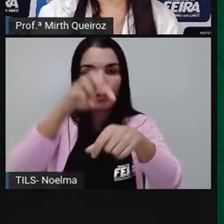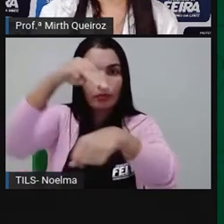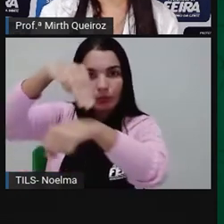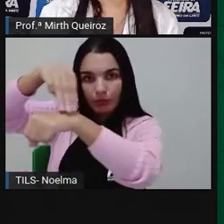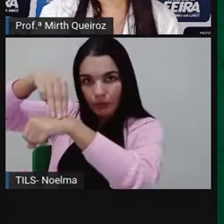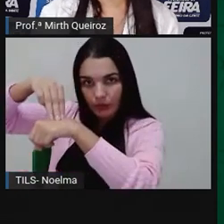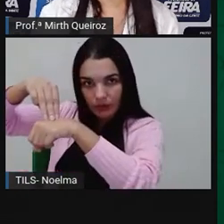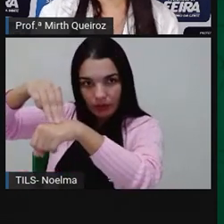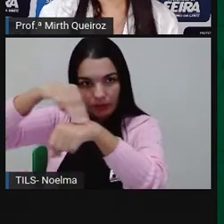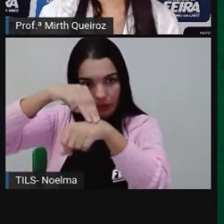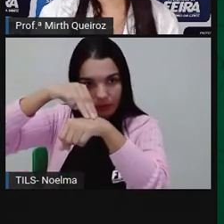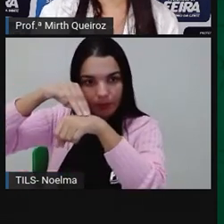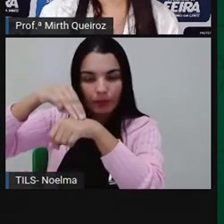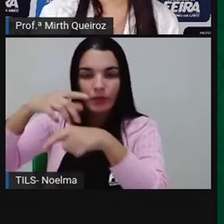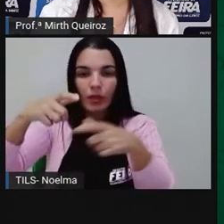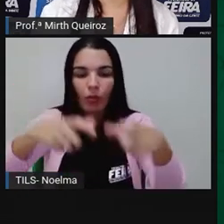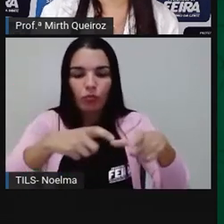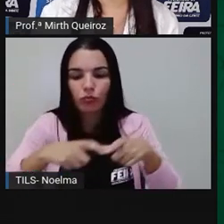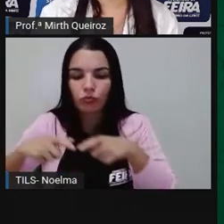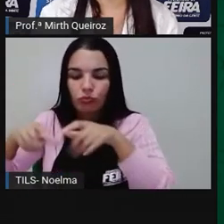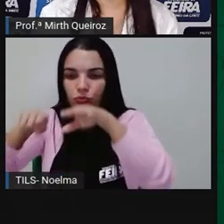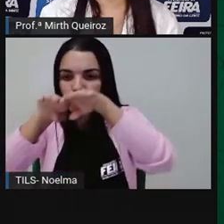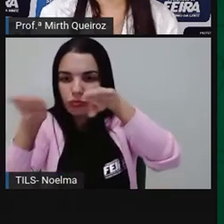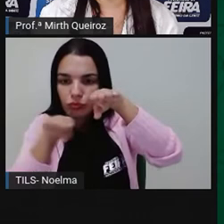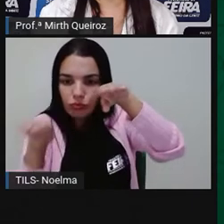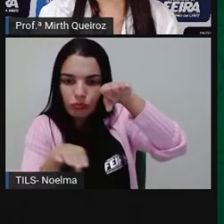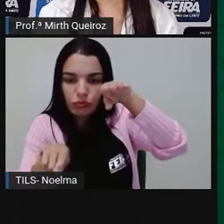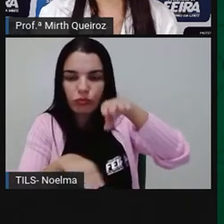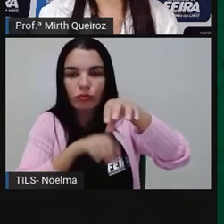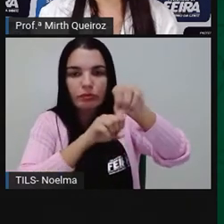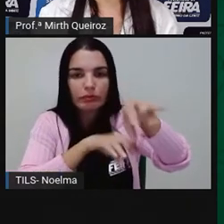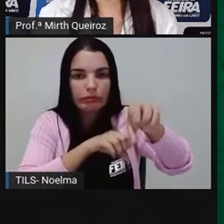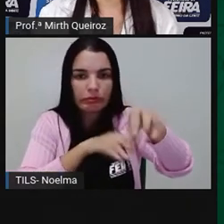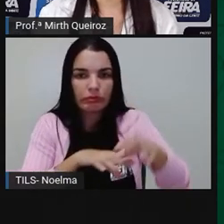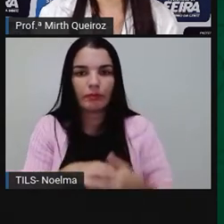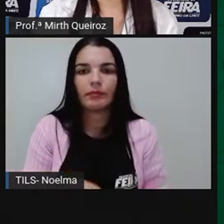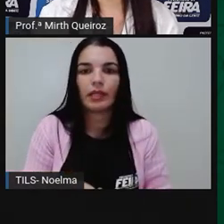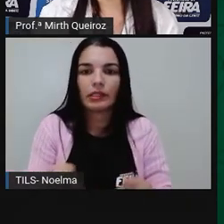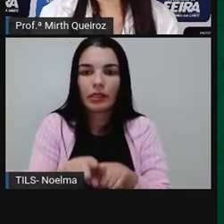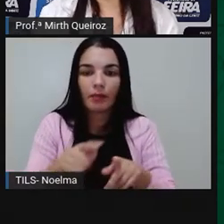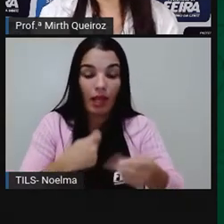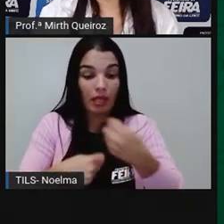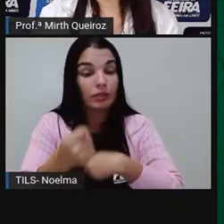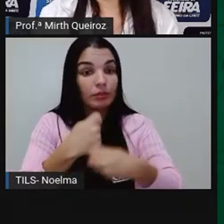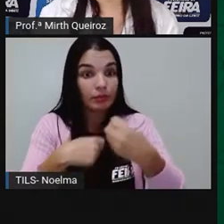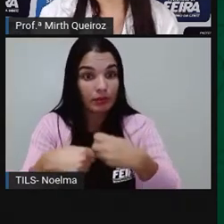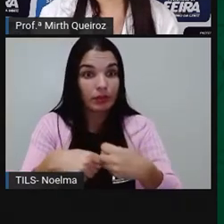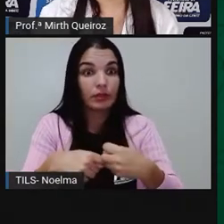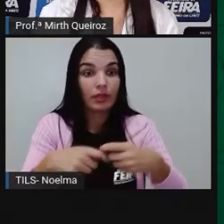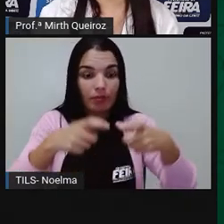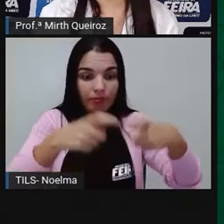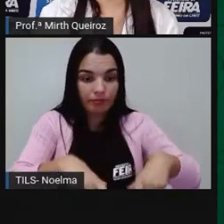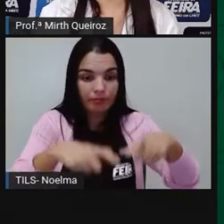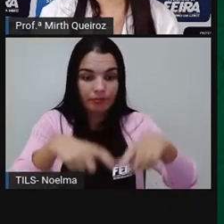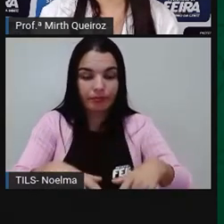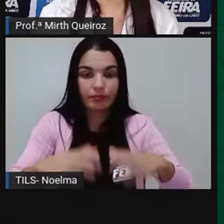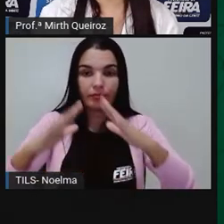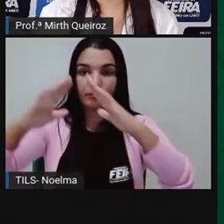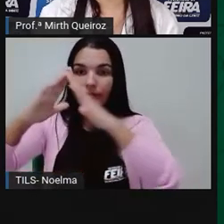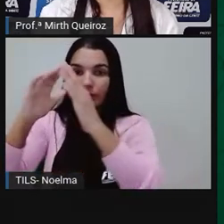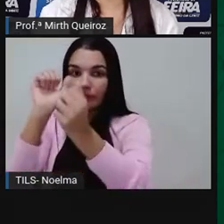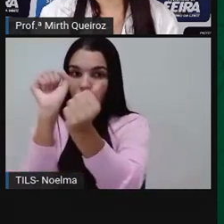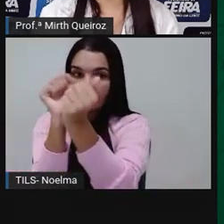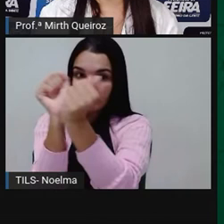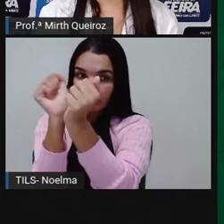também nos outros níveis, né, de ensino. Administra o sistema prisional, é função também